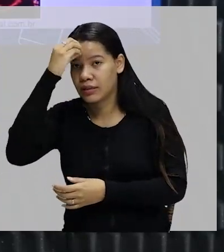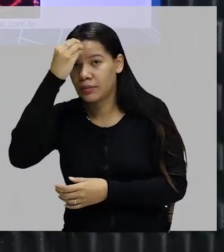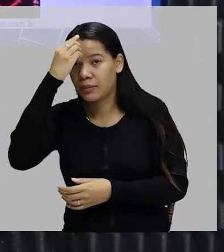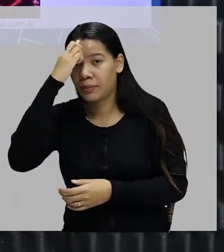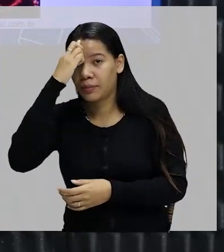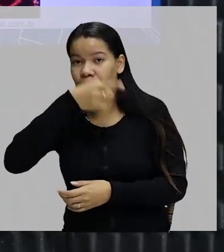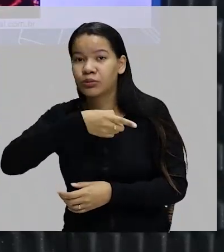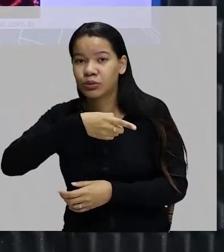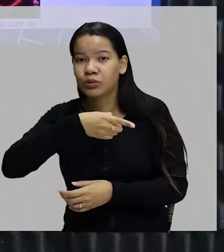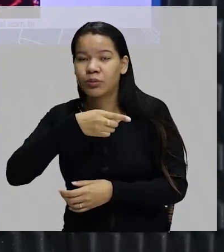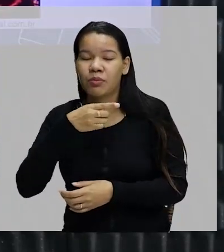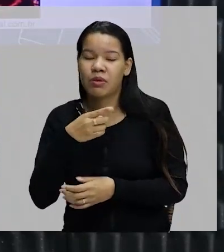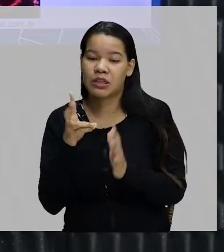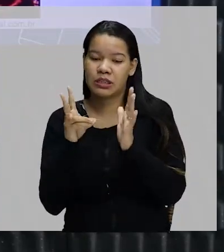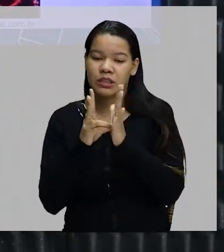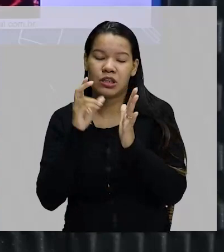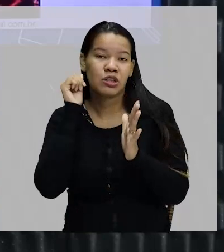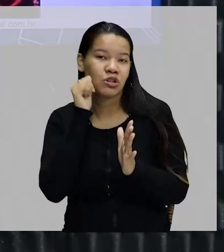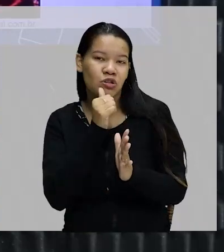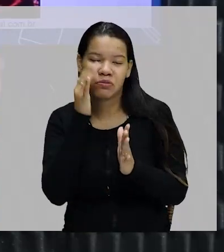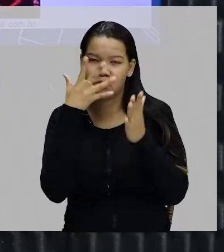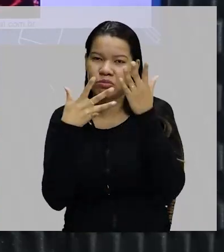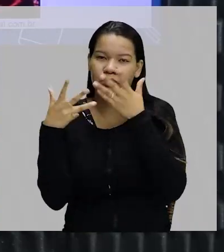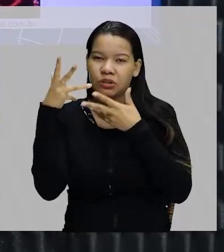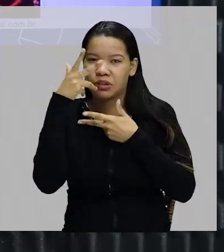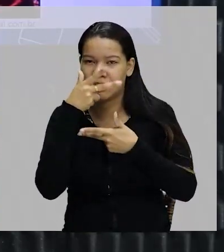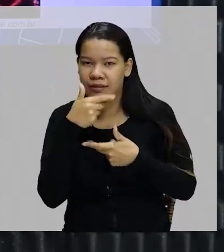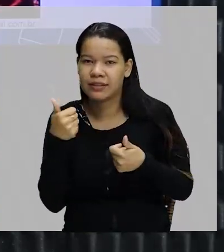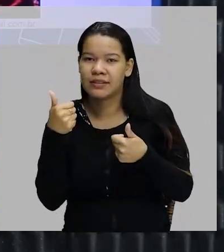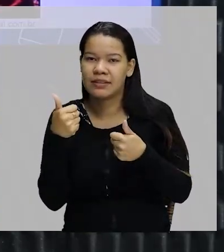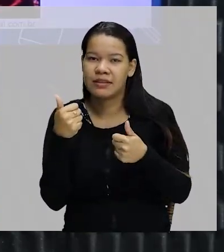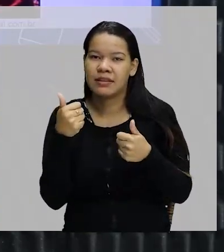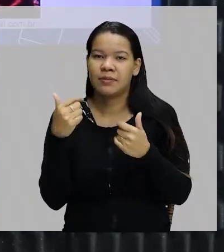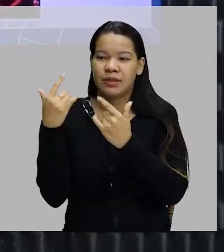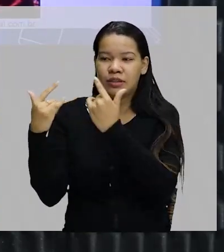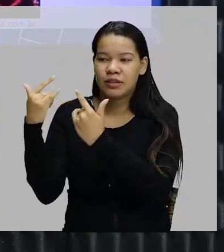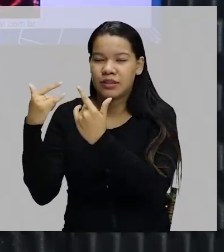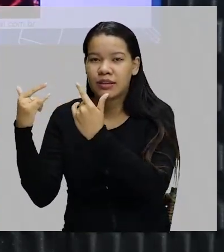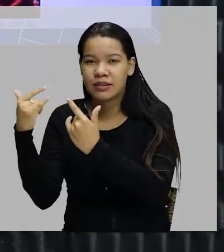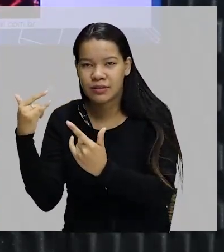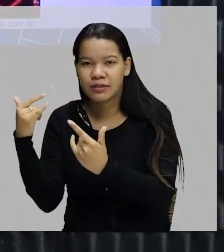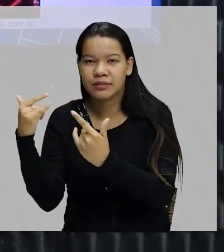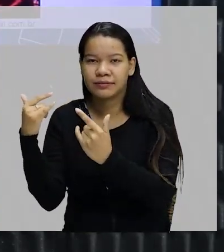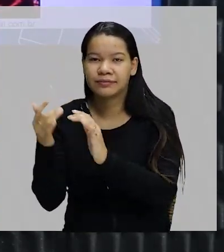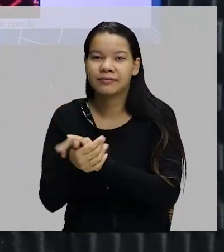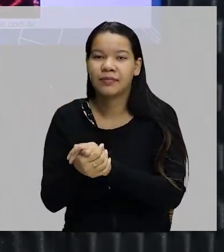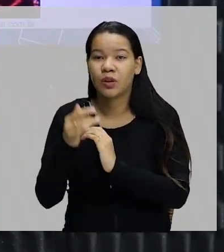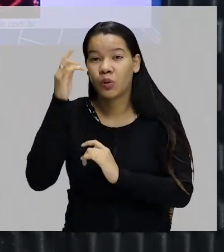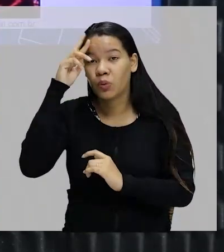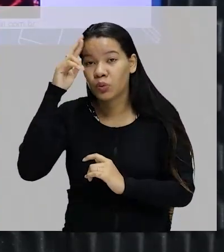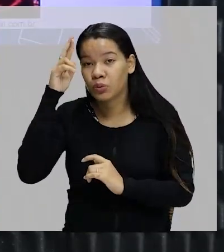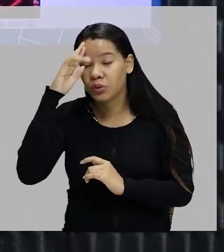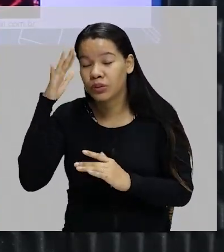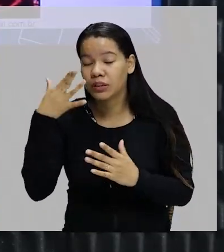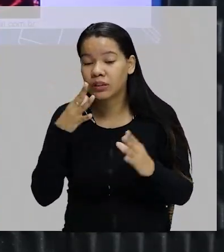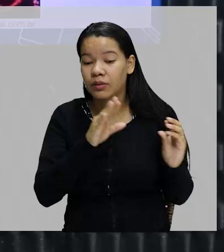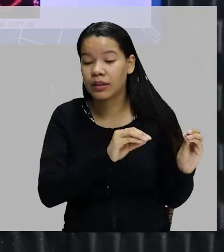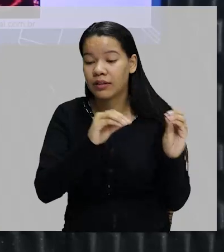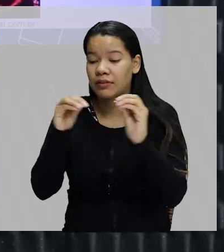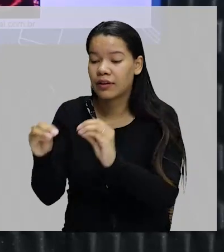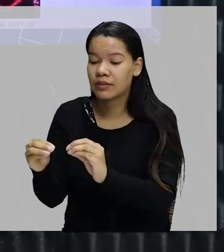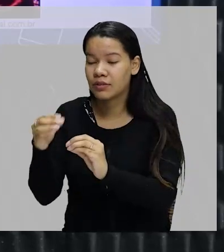eram quem trabalhavam na fazenda, distraíssem ele ali. Foi quando o pai Francisco levou esse boi até esse pajé e o